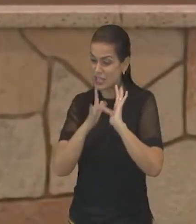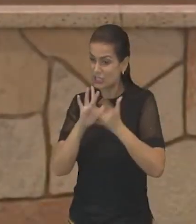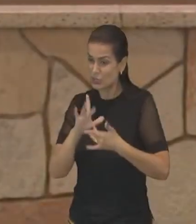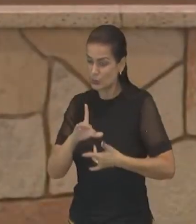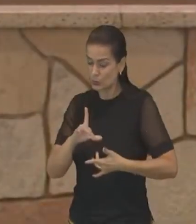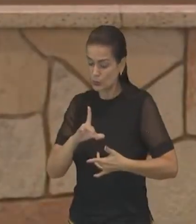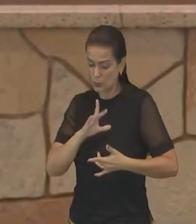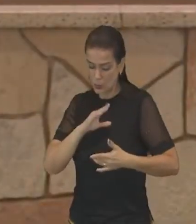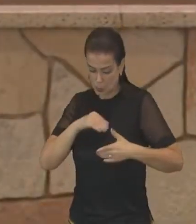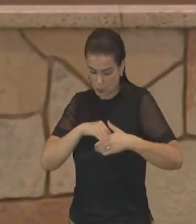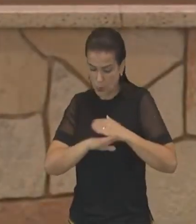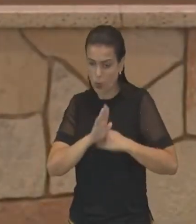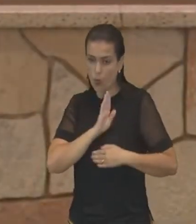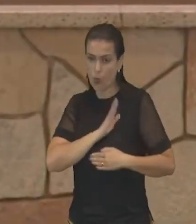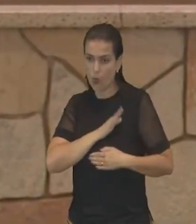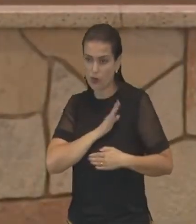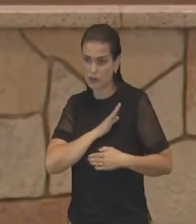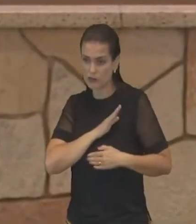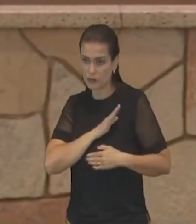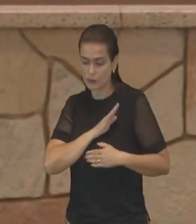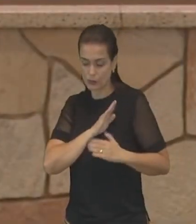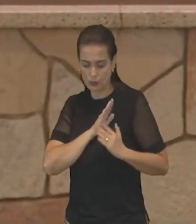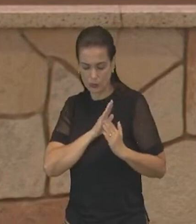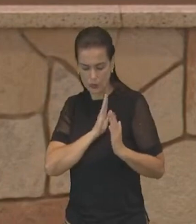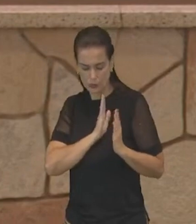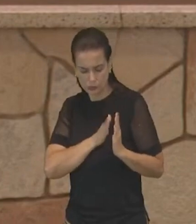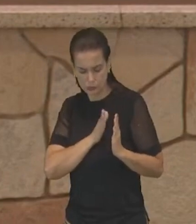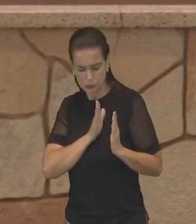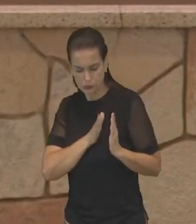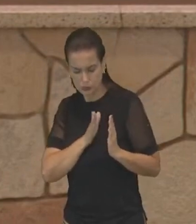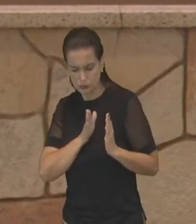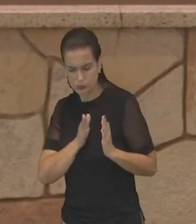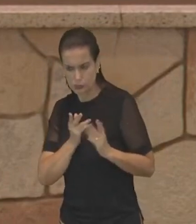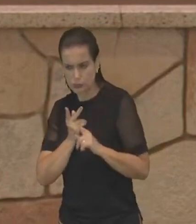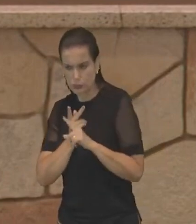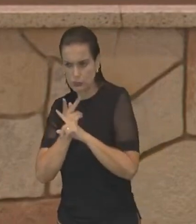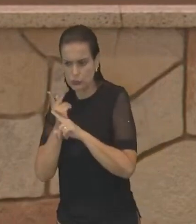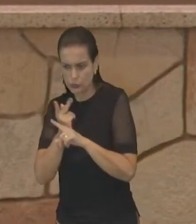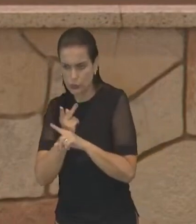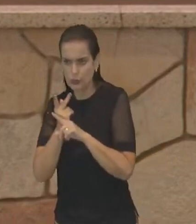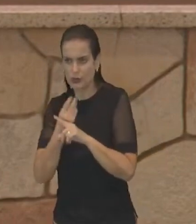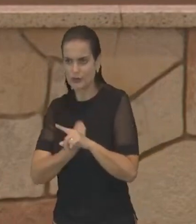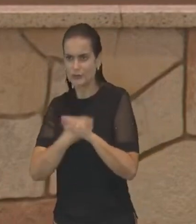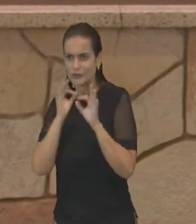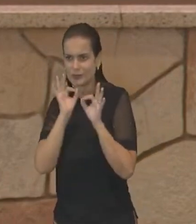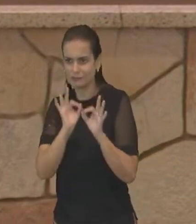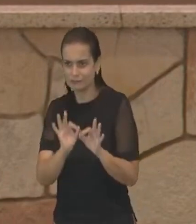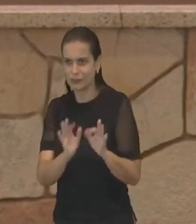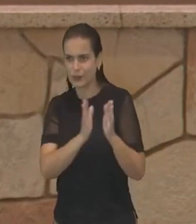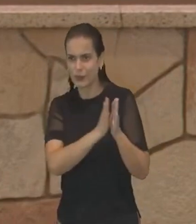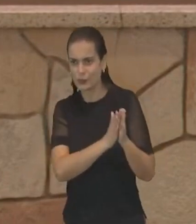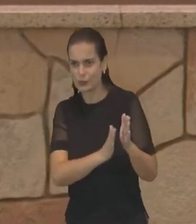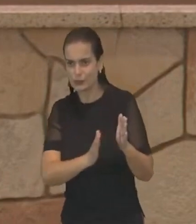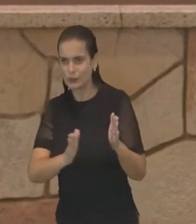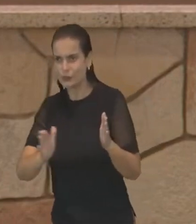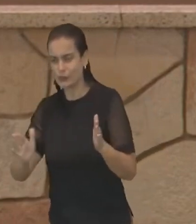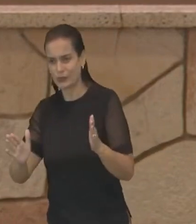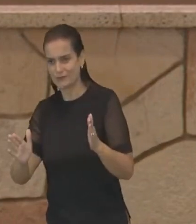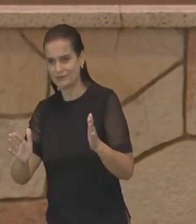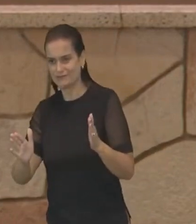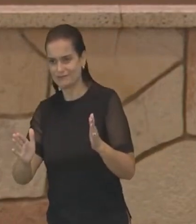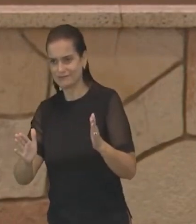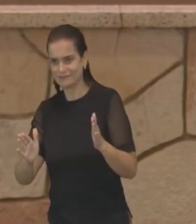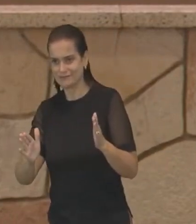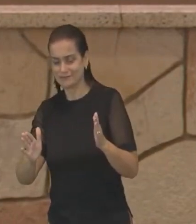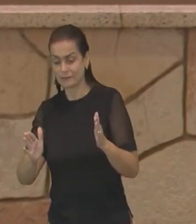Santo de Deus na sua vida, ele vai vivendo cada dia procurando então a santificação, deixando de lado aquilo que não agrada a